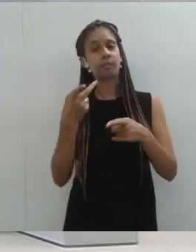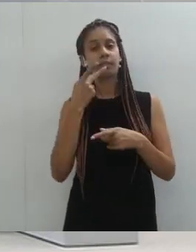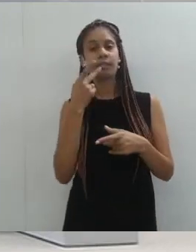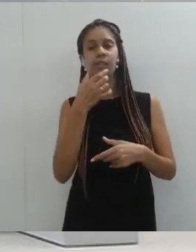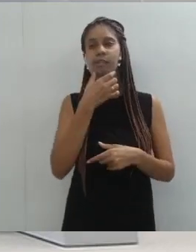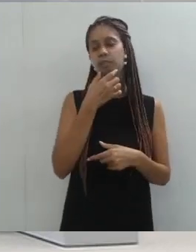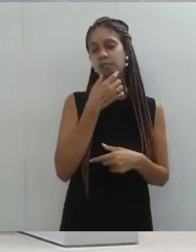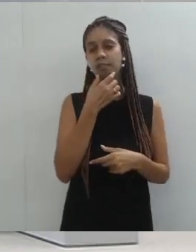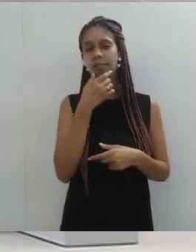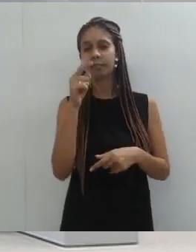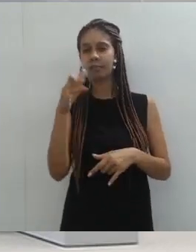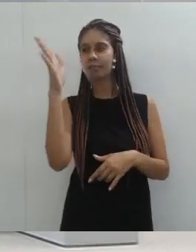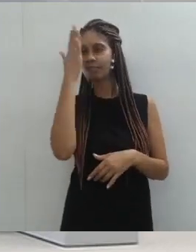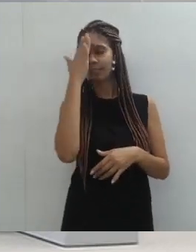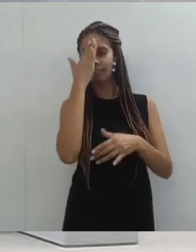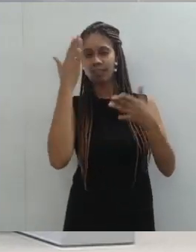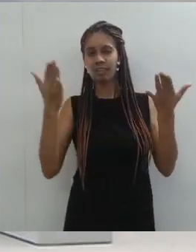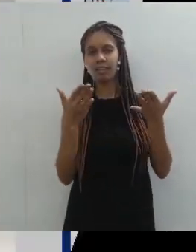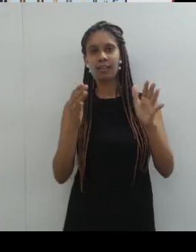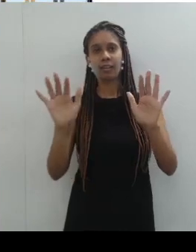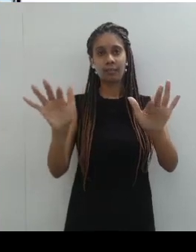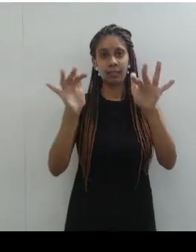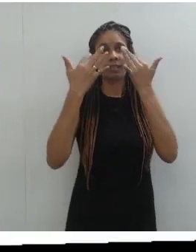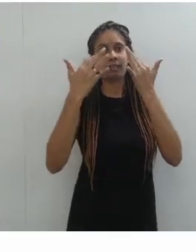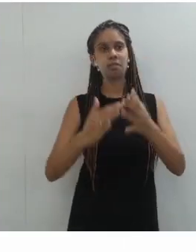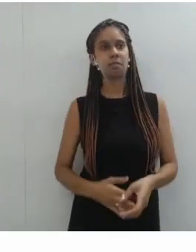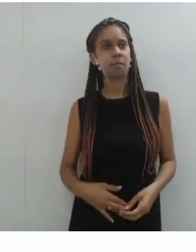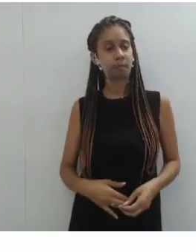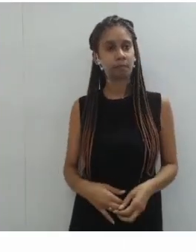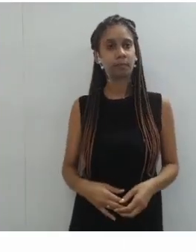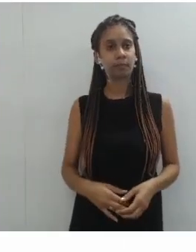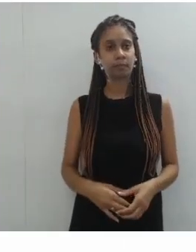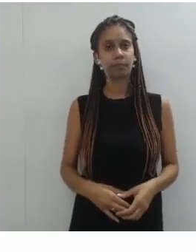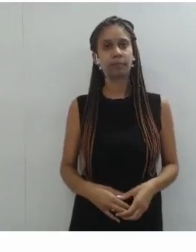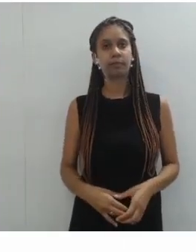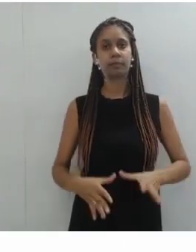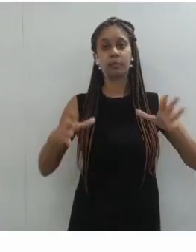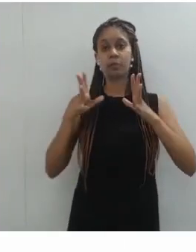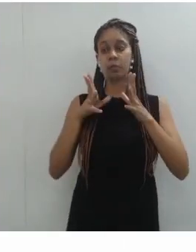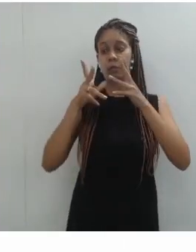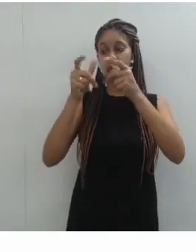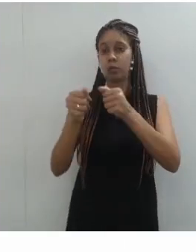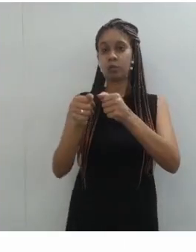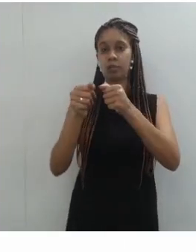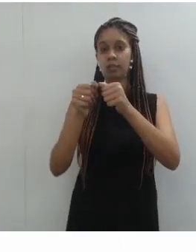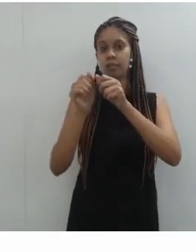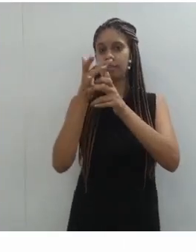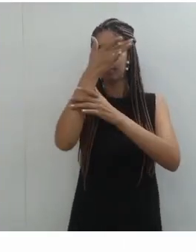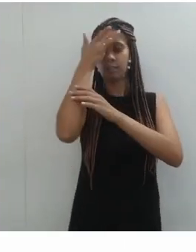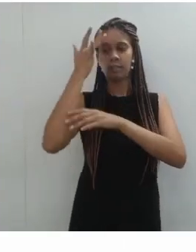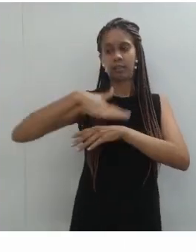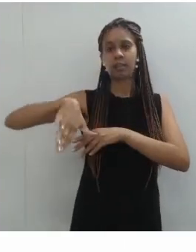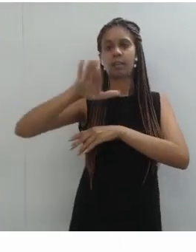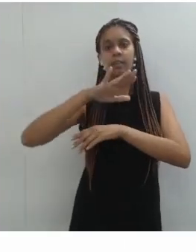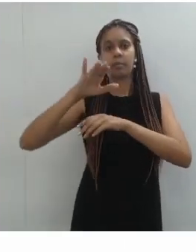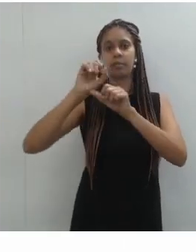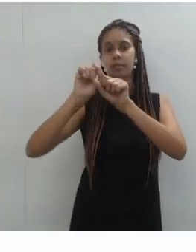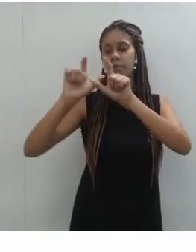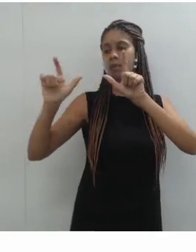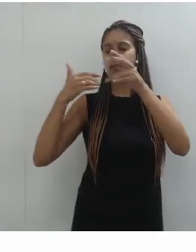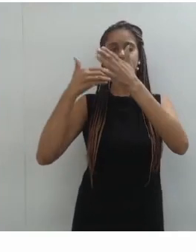sua atenção. Para o quê? Deixa na tela ainda, Ana. Olha aí, ó. Todas as pessoas, independentes